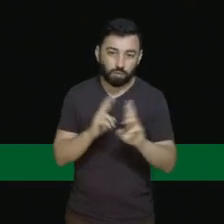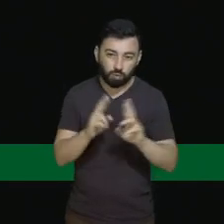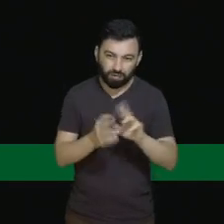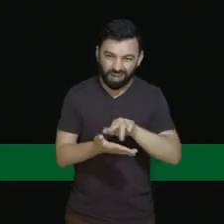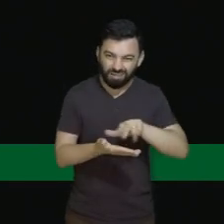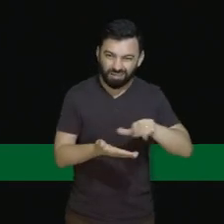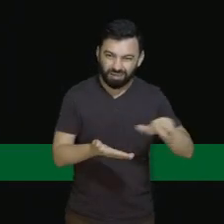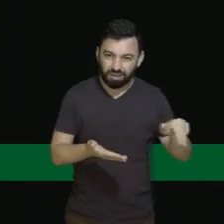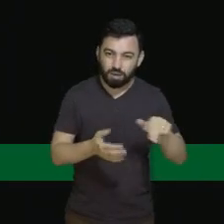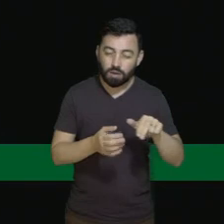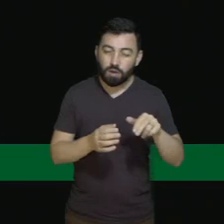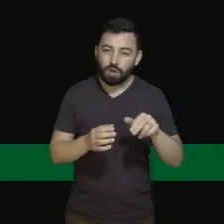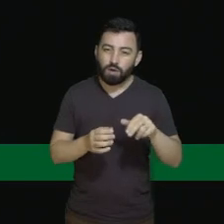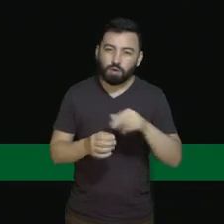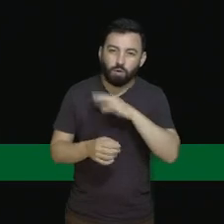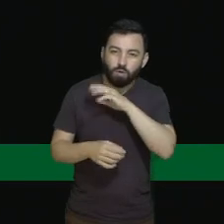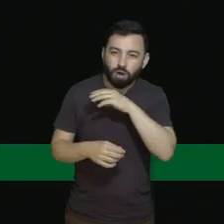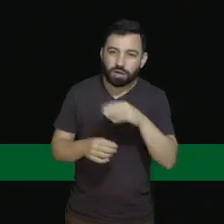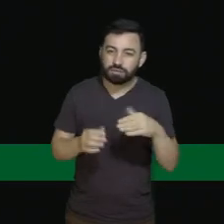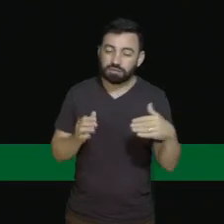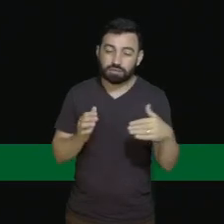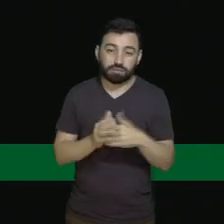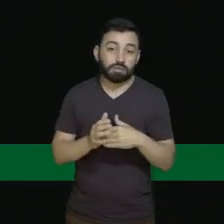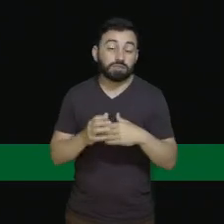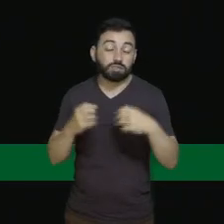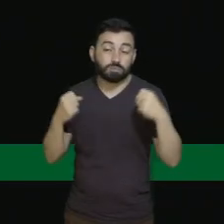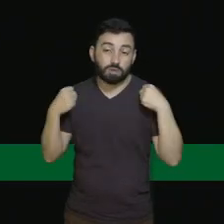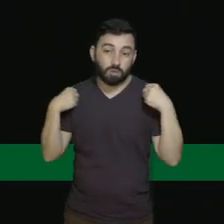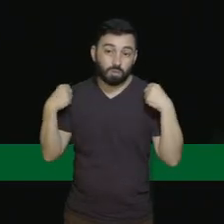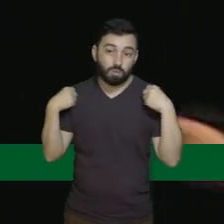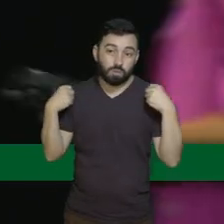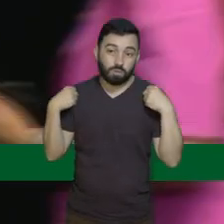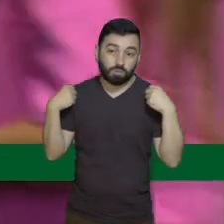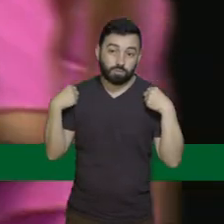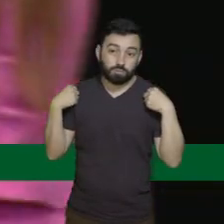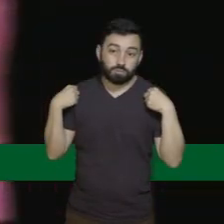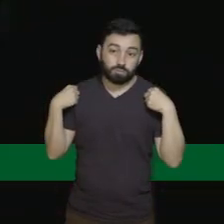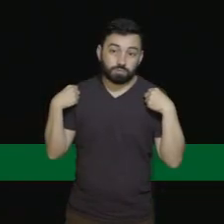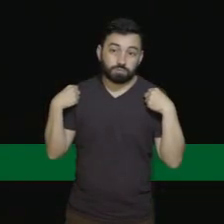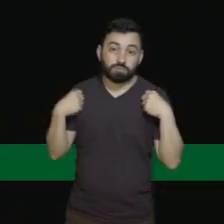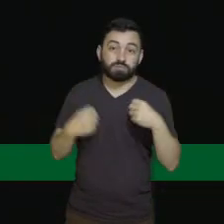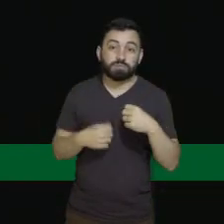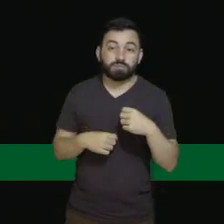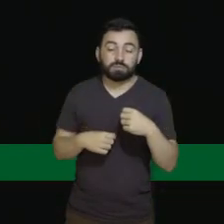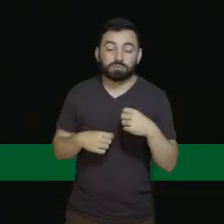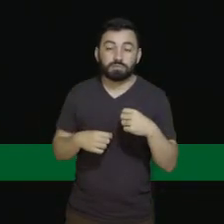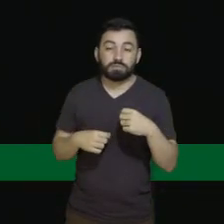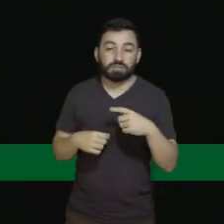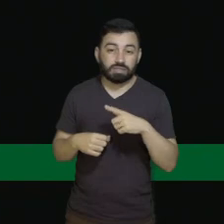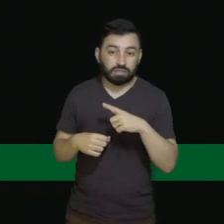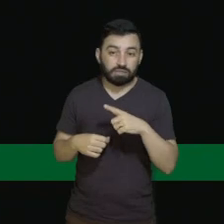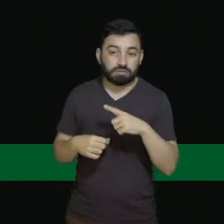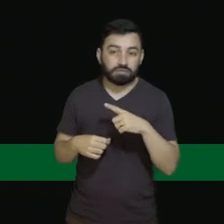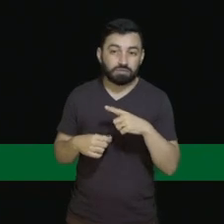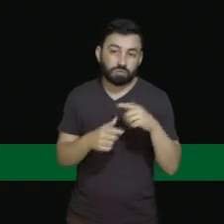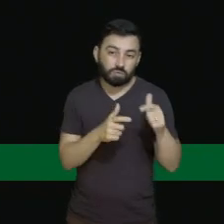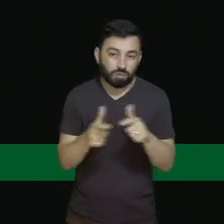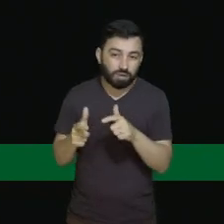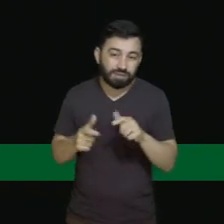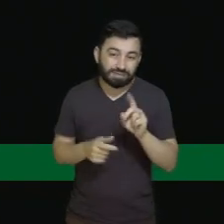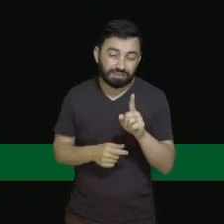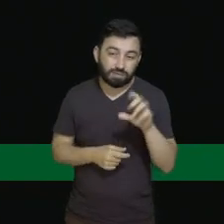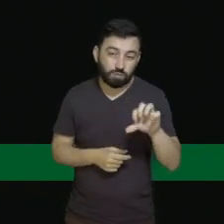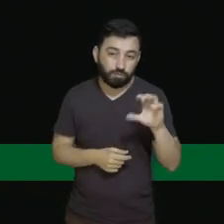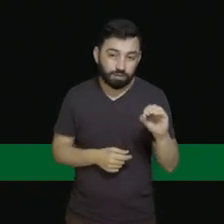de Concórdia a Chapecó e que vai adiante, a 355 Jaborá Cataduvas, a